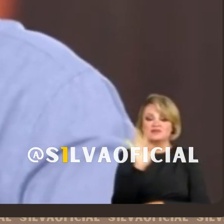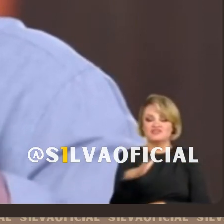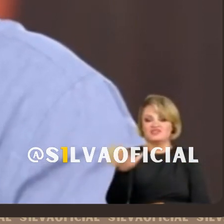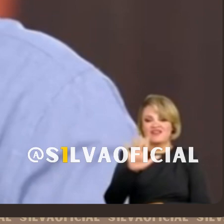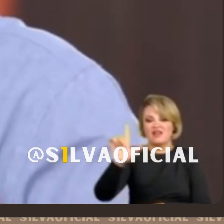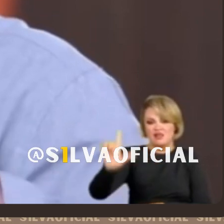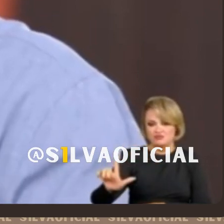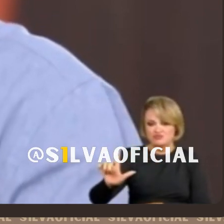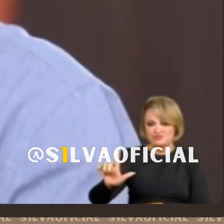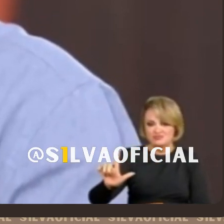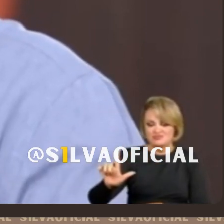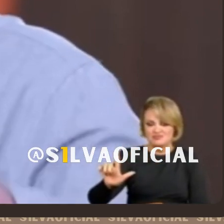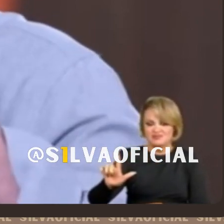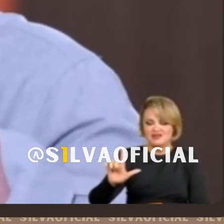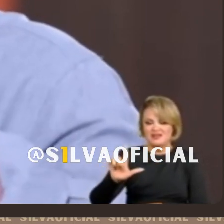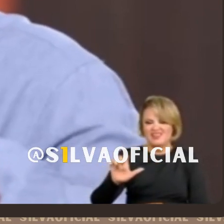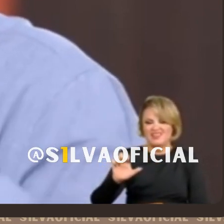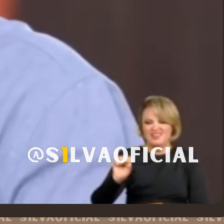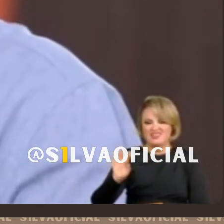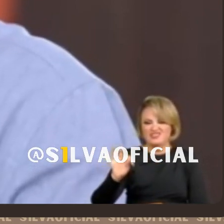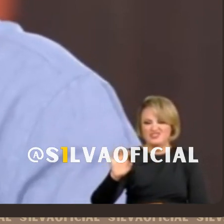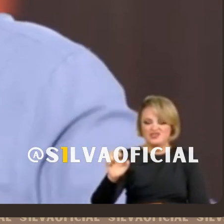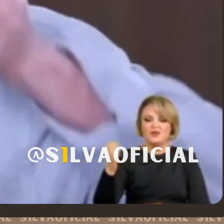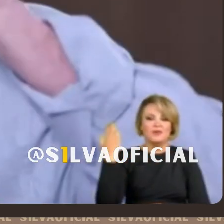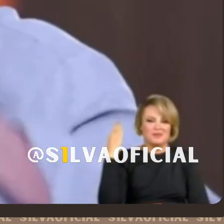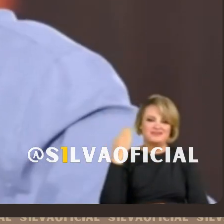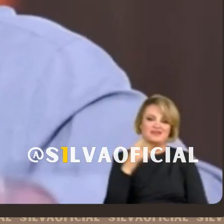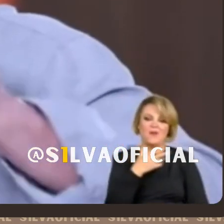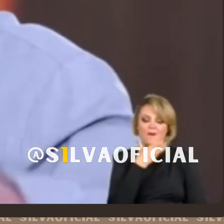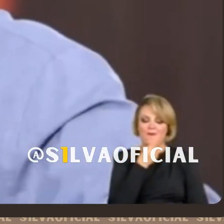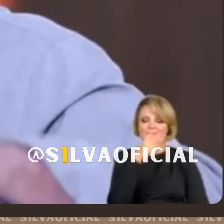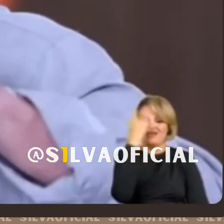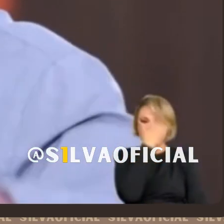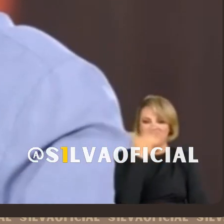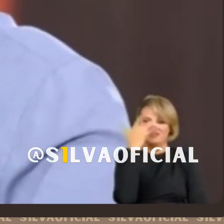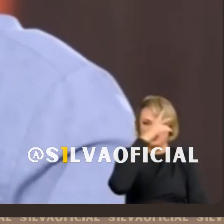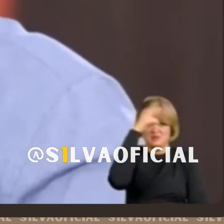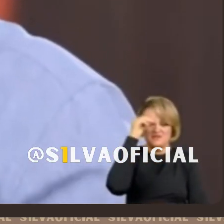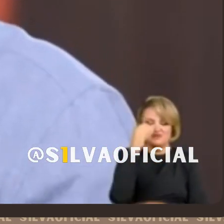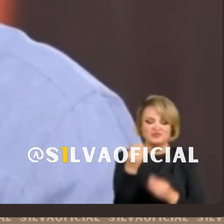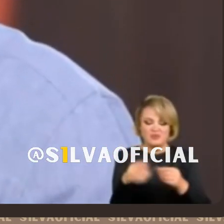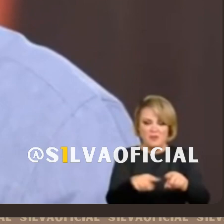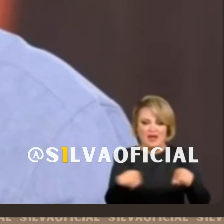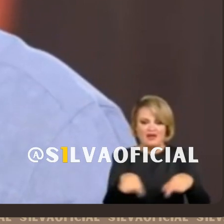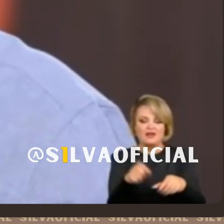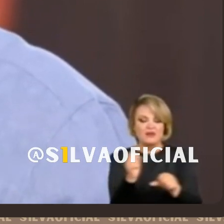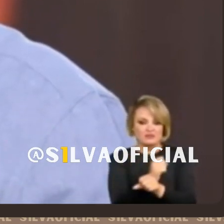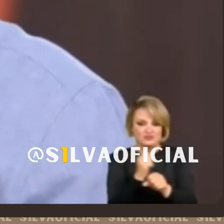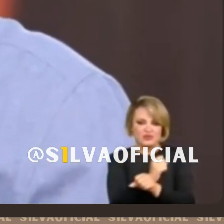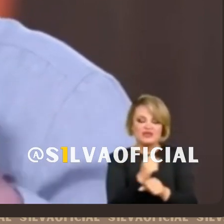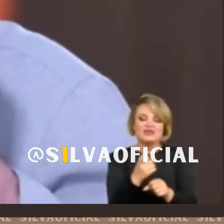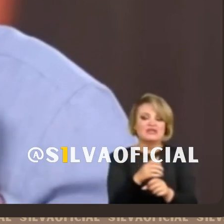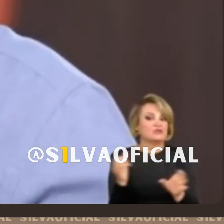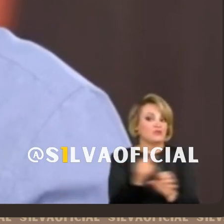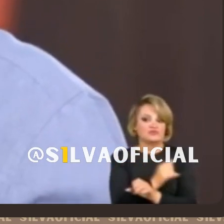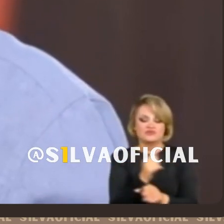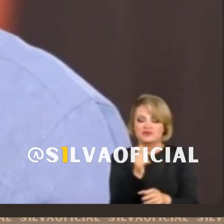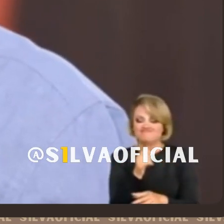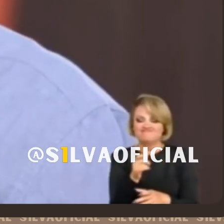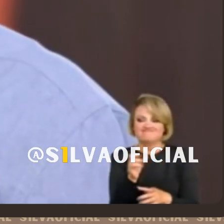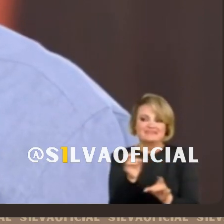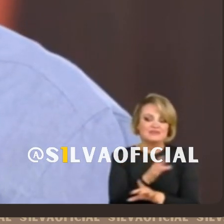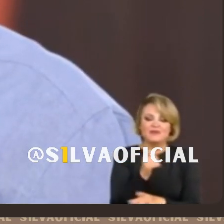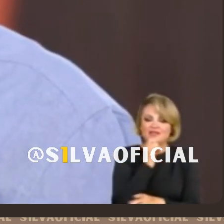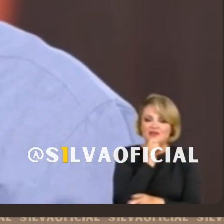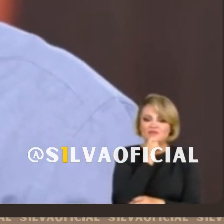Haddad era prefeita, ele deu terreno, e essa faculdade não foi. Então eu vou lá anunciar, nós vamos começar a fazer essa faculdade. Vamos fazer mais